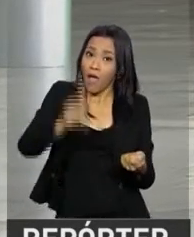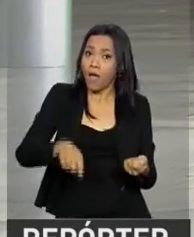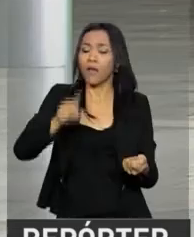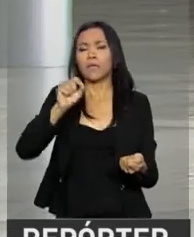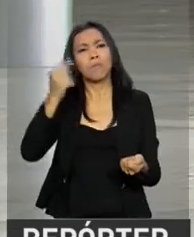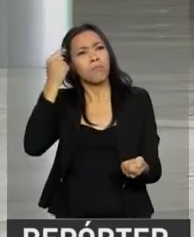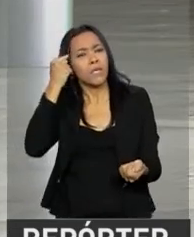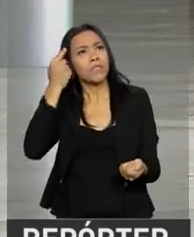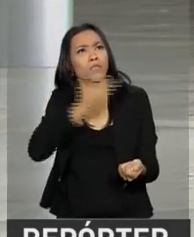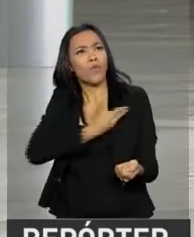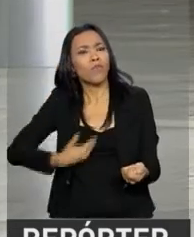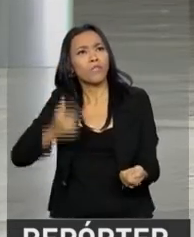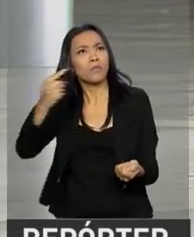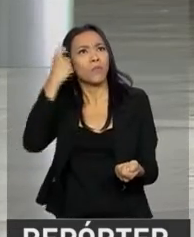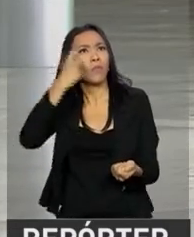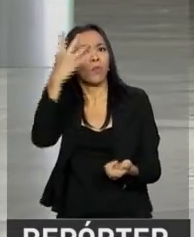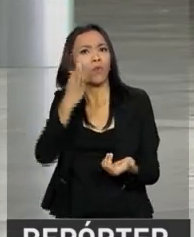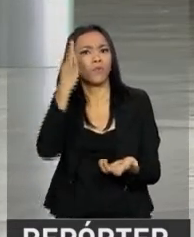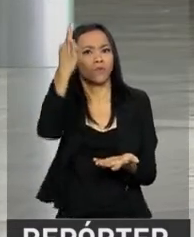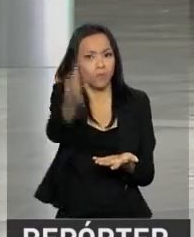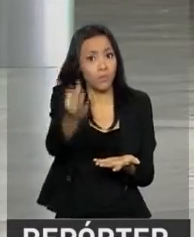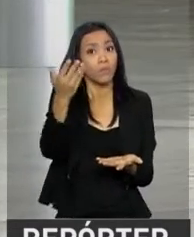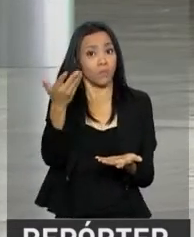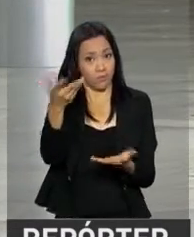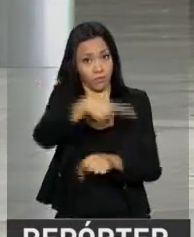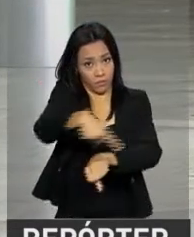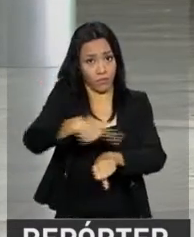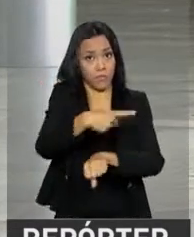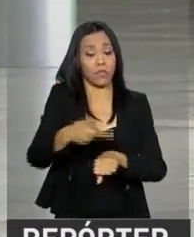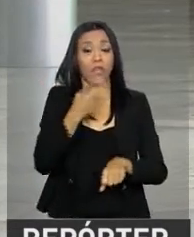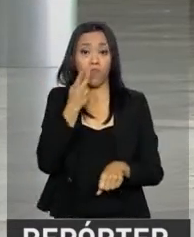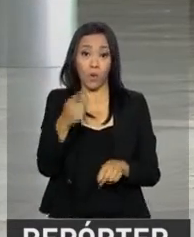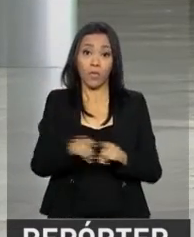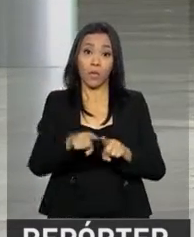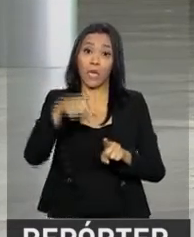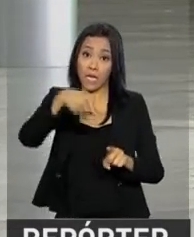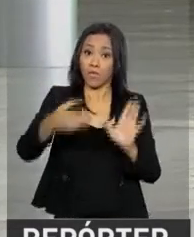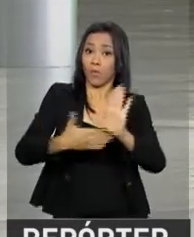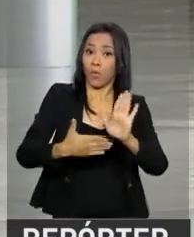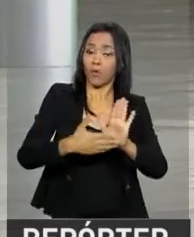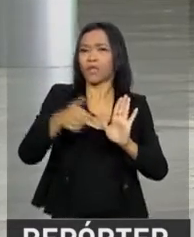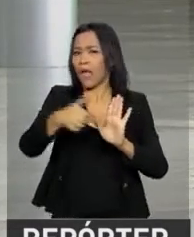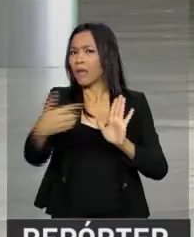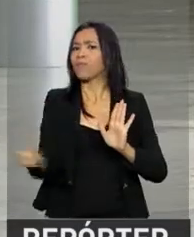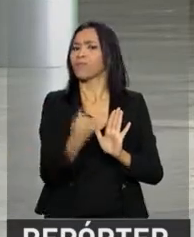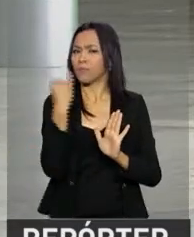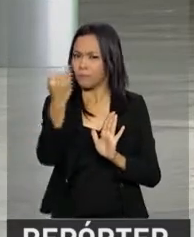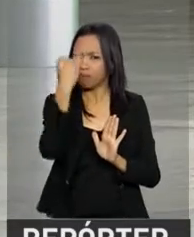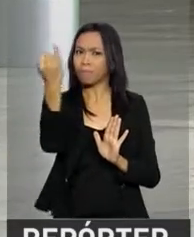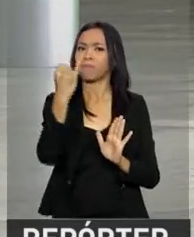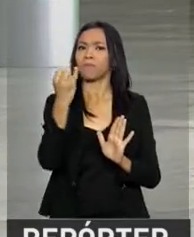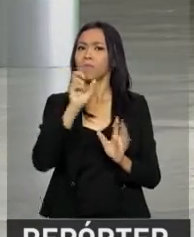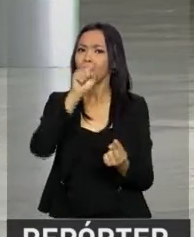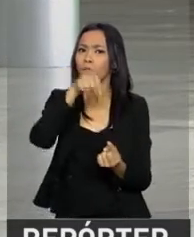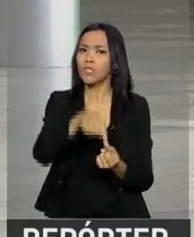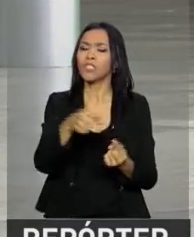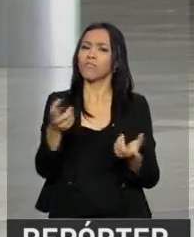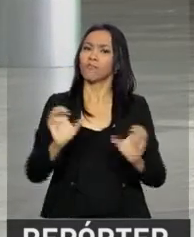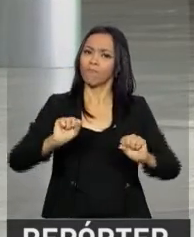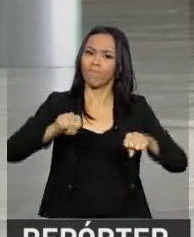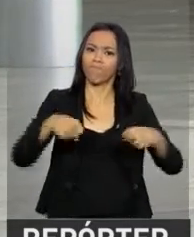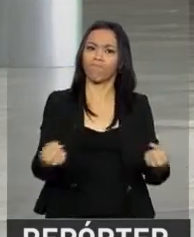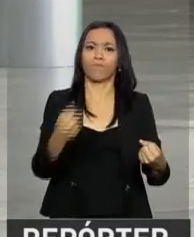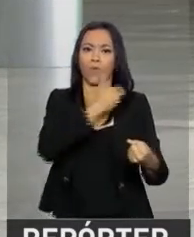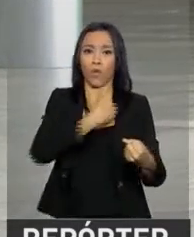que pensa no futuro. Ele reafirmou também que essa medida é importante, que é importante, na verdade, recuperar o Estado para que